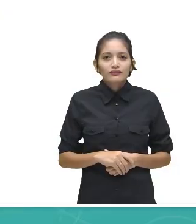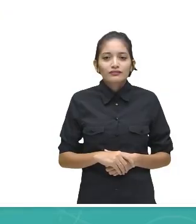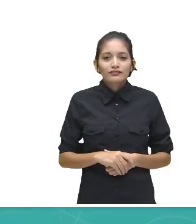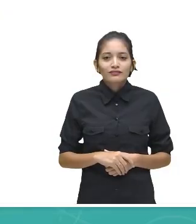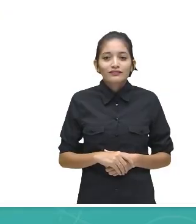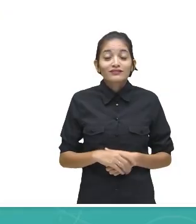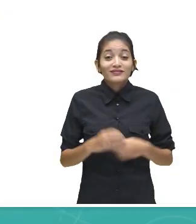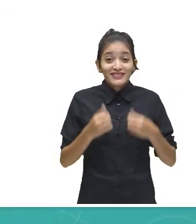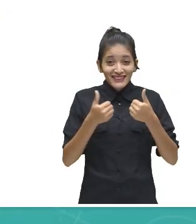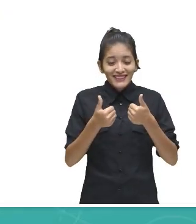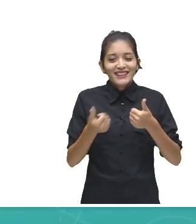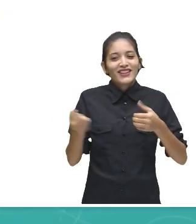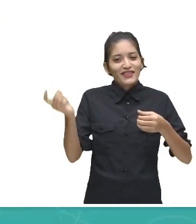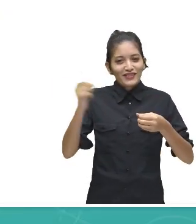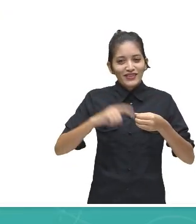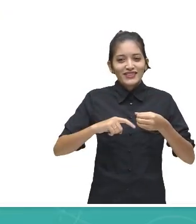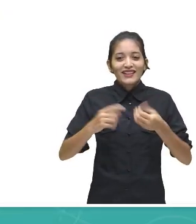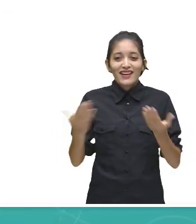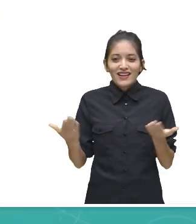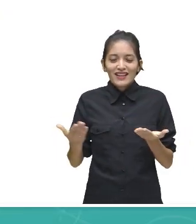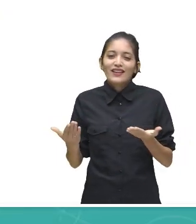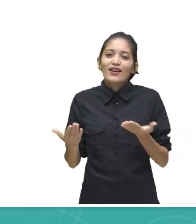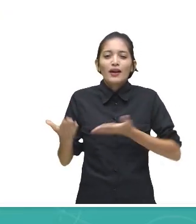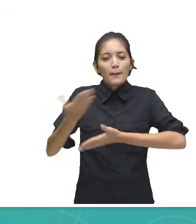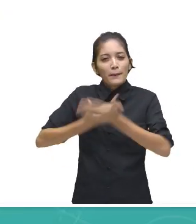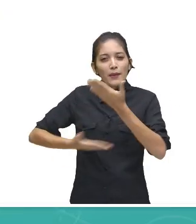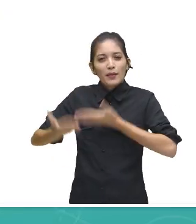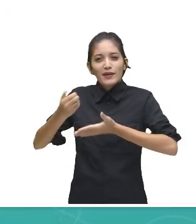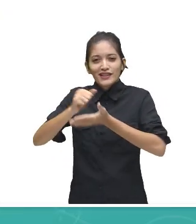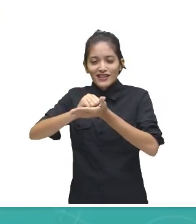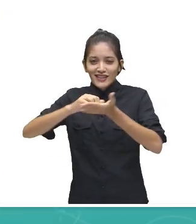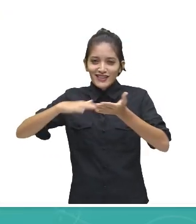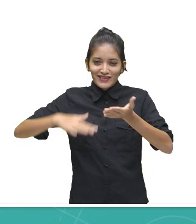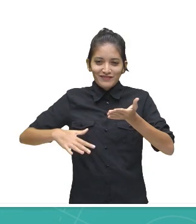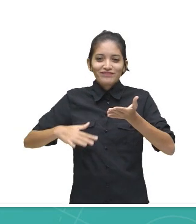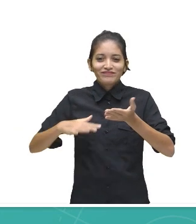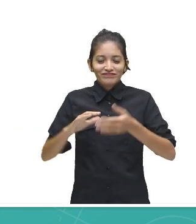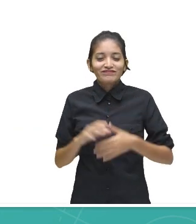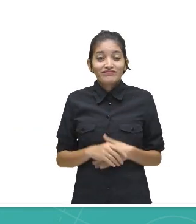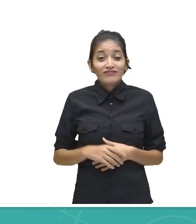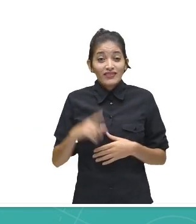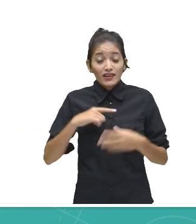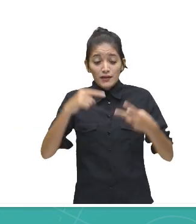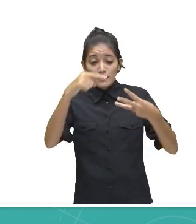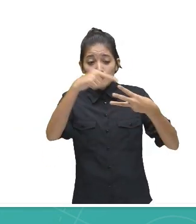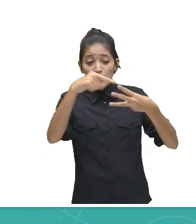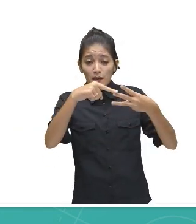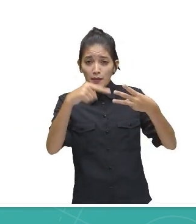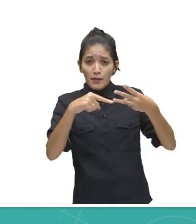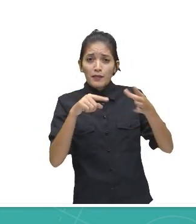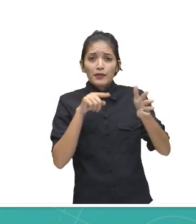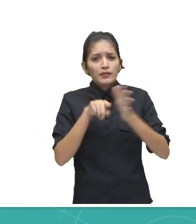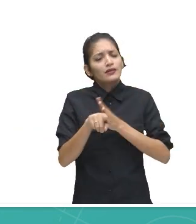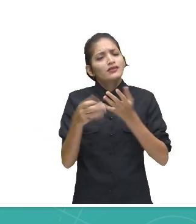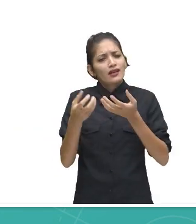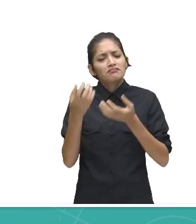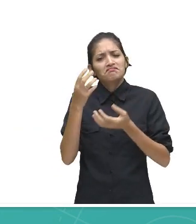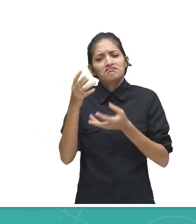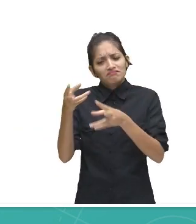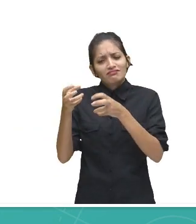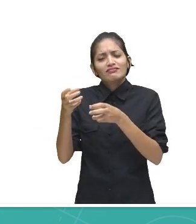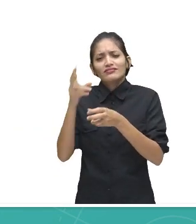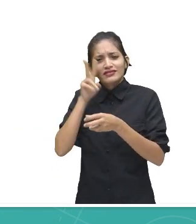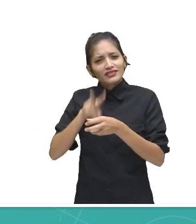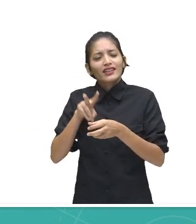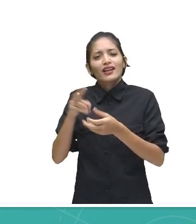Muito bem, estamos de volta agora para o momento aí da nossa interatividade, né? Temos aí essas três questões, né? Queria ver a participação de vocês